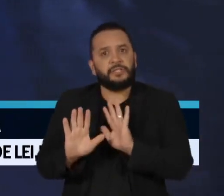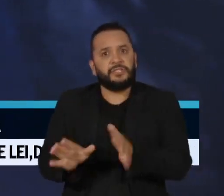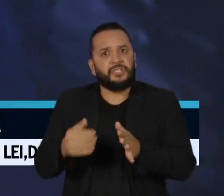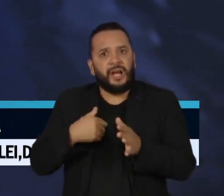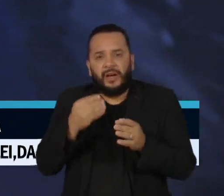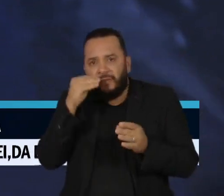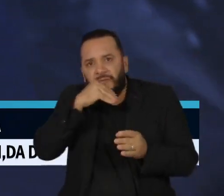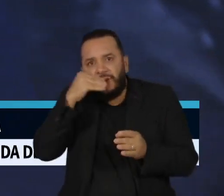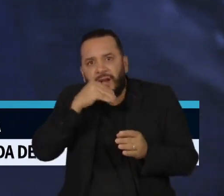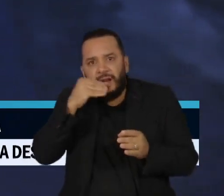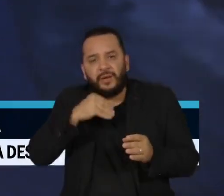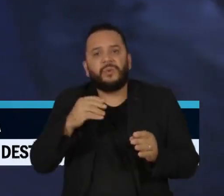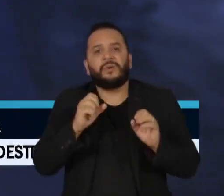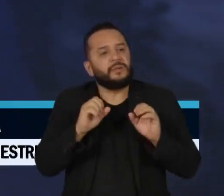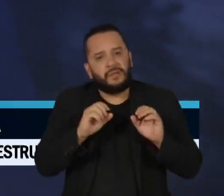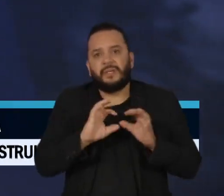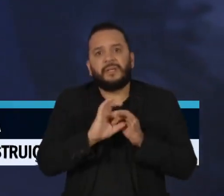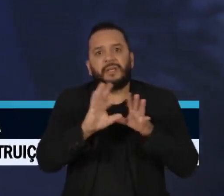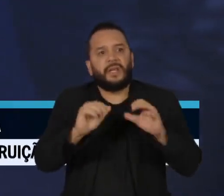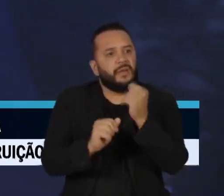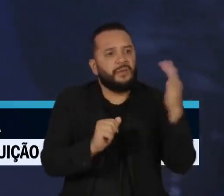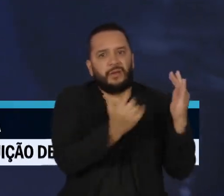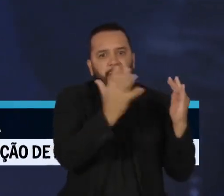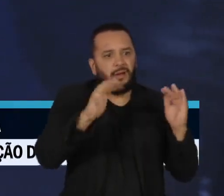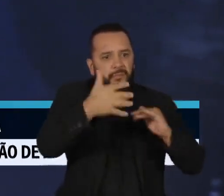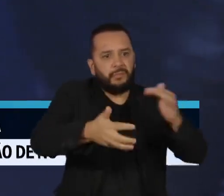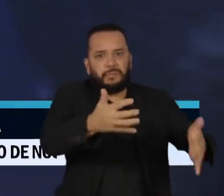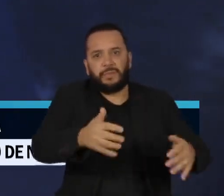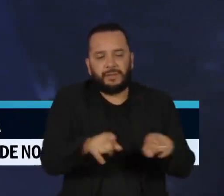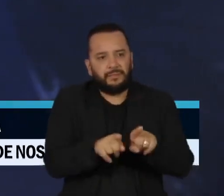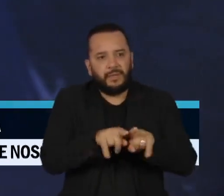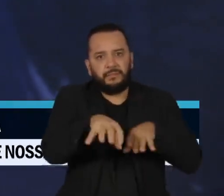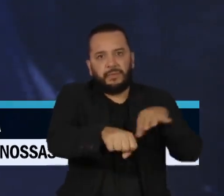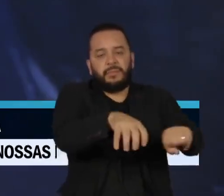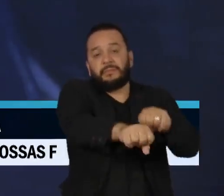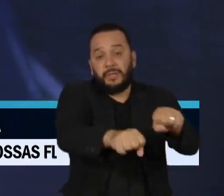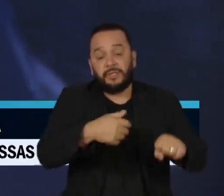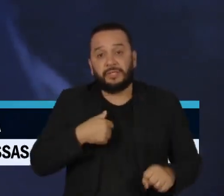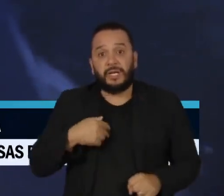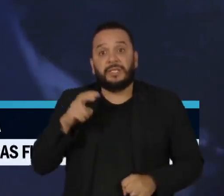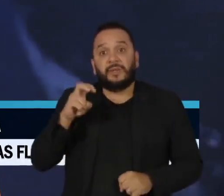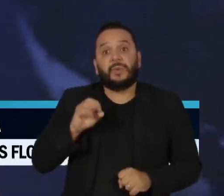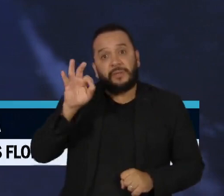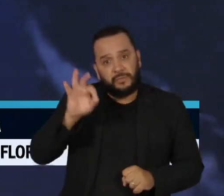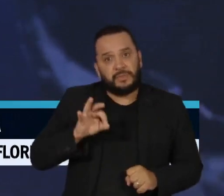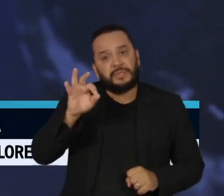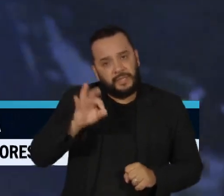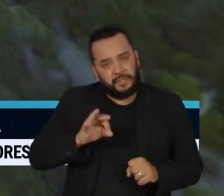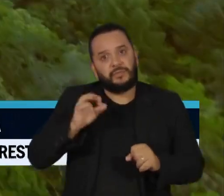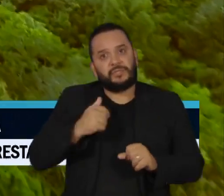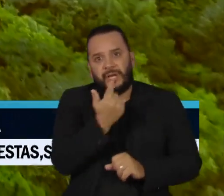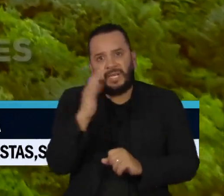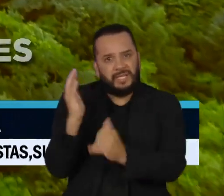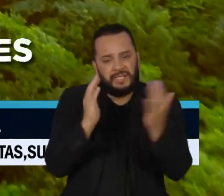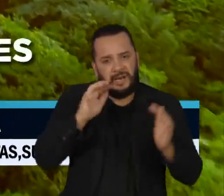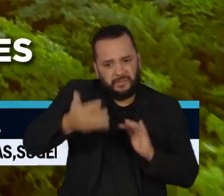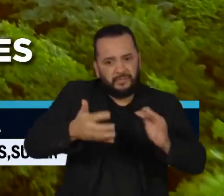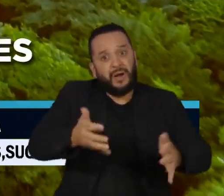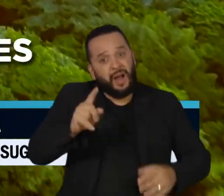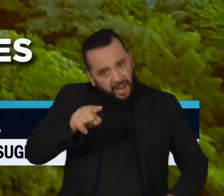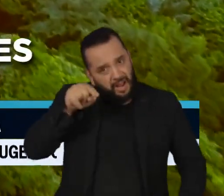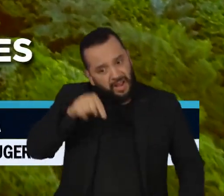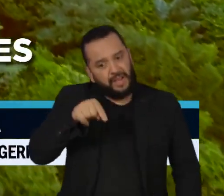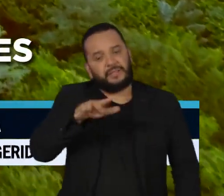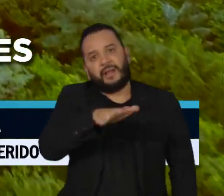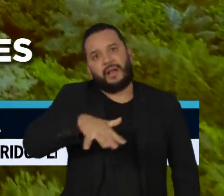territórios e o desmatamento. Quase metade de toda a floresta derrubada nos últimos 10 anos estava nessa área. São